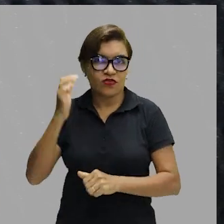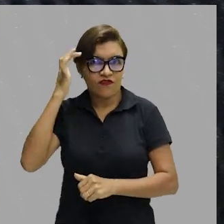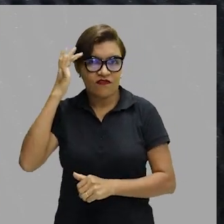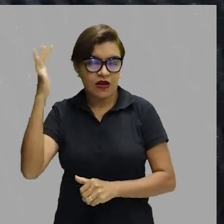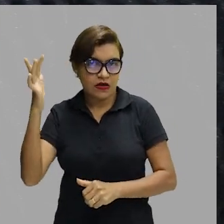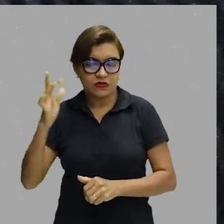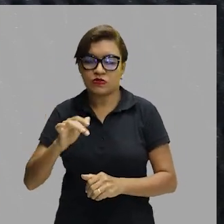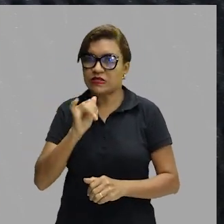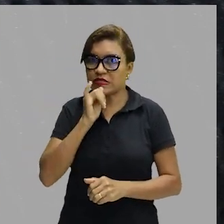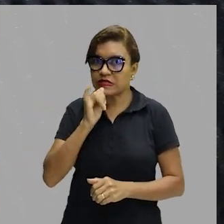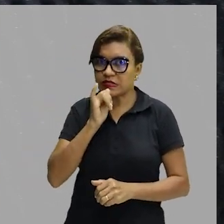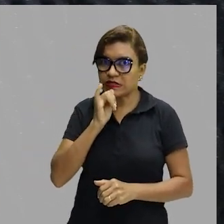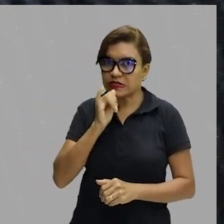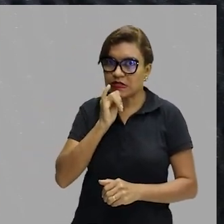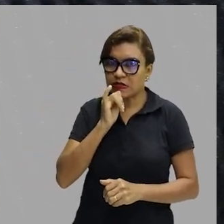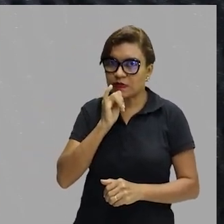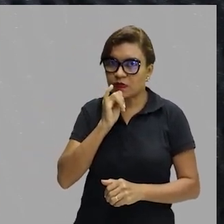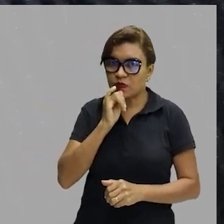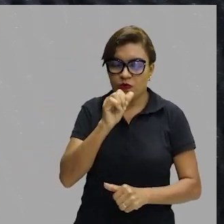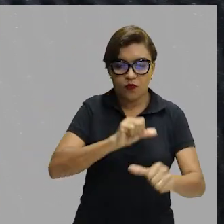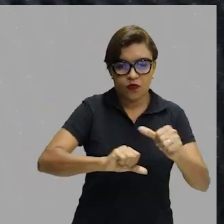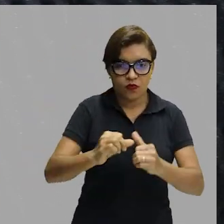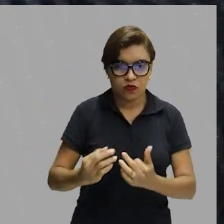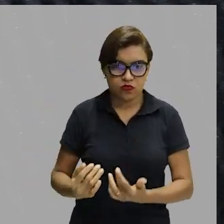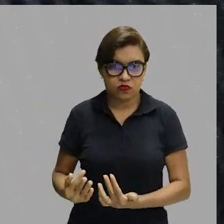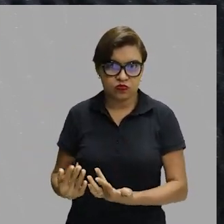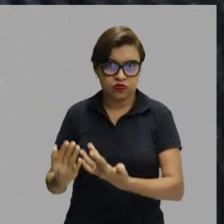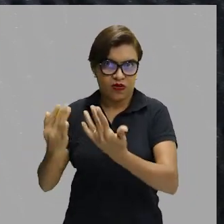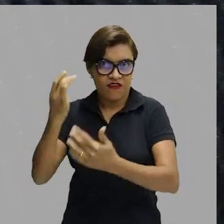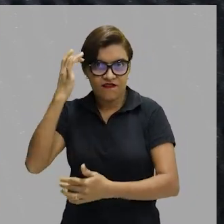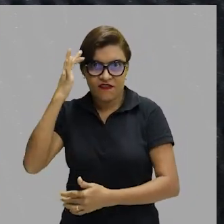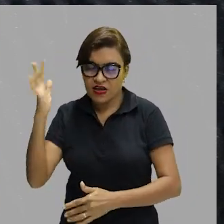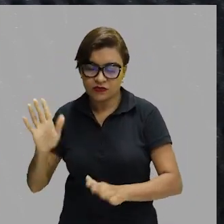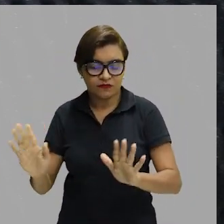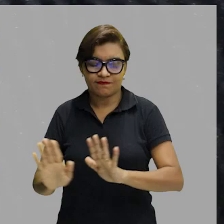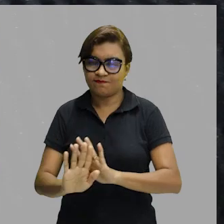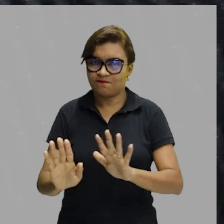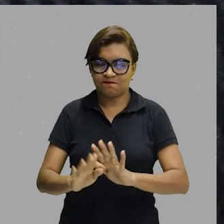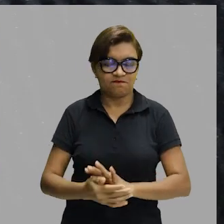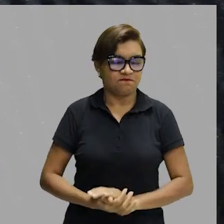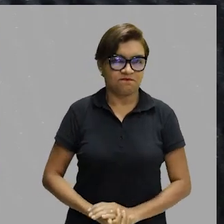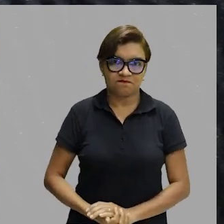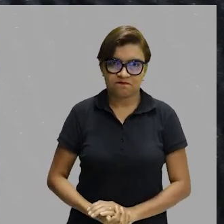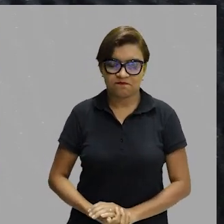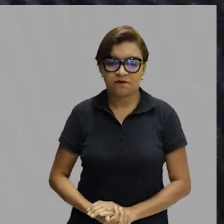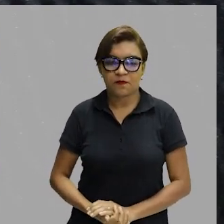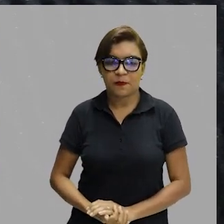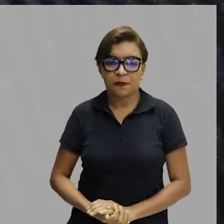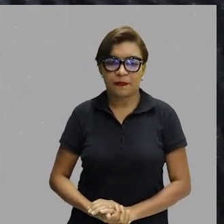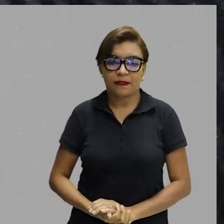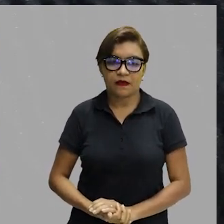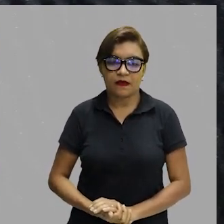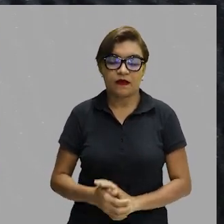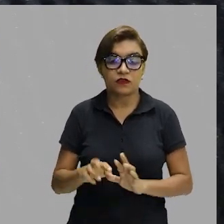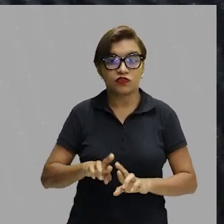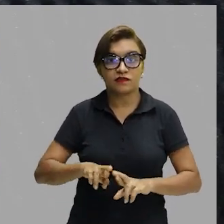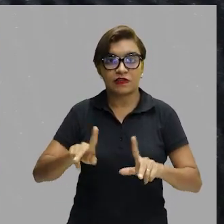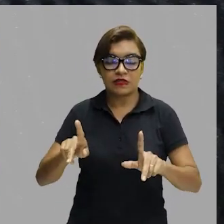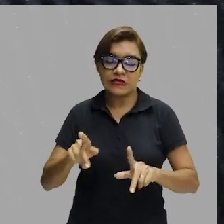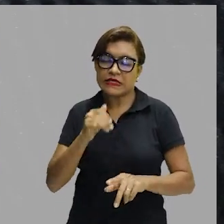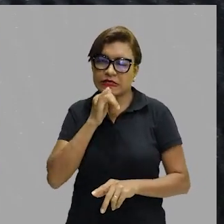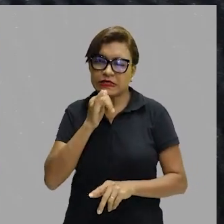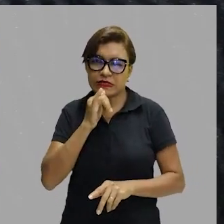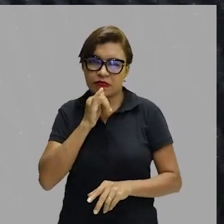não passam para o estado gasoso com facilidade, certo? Diferentemente, a maioria